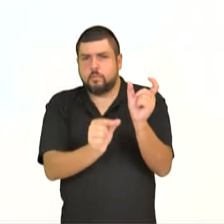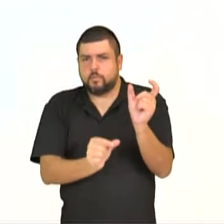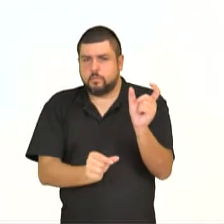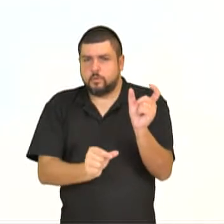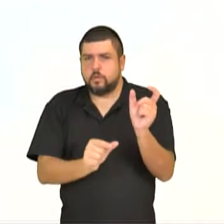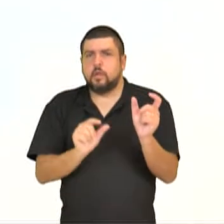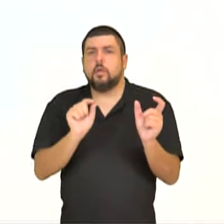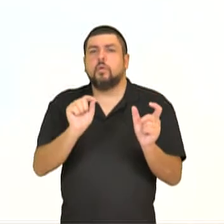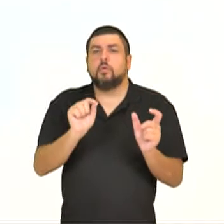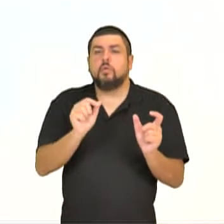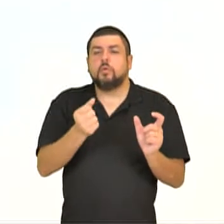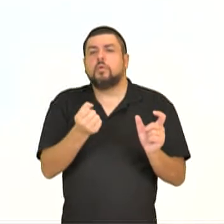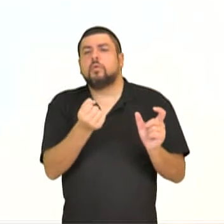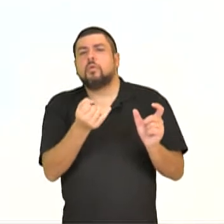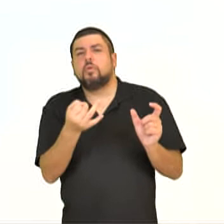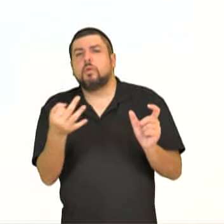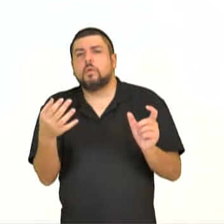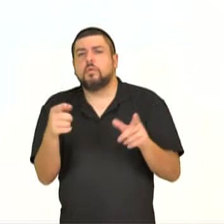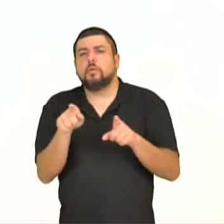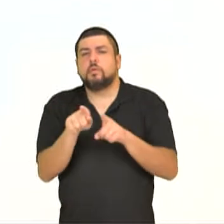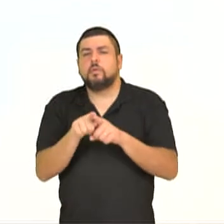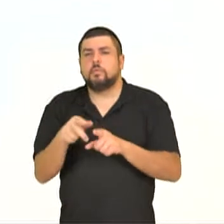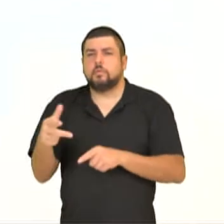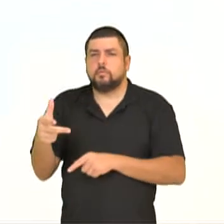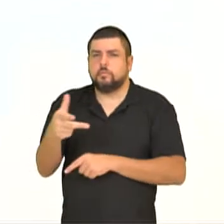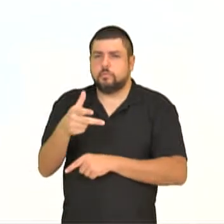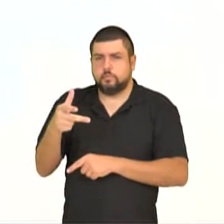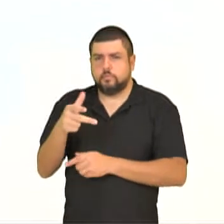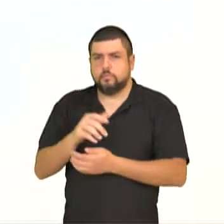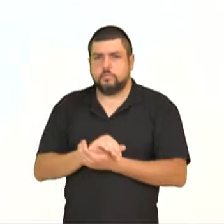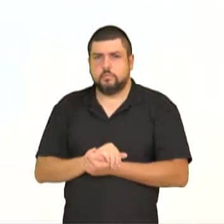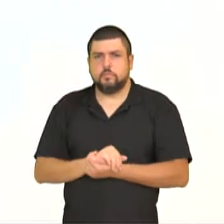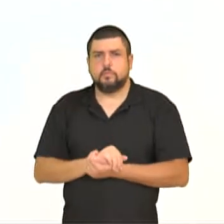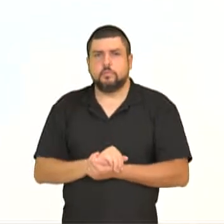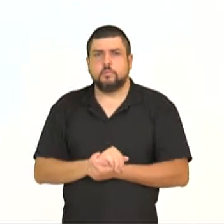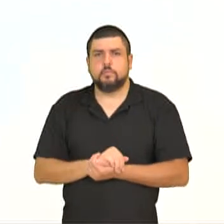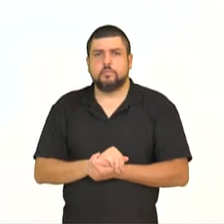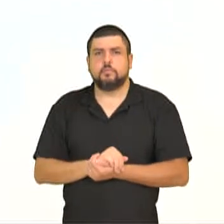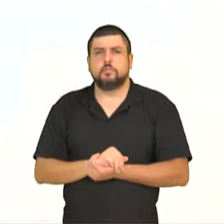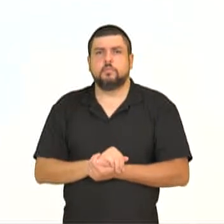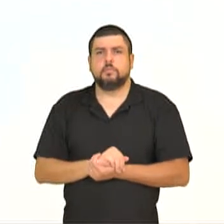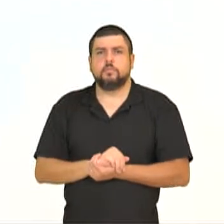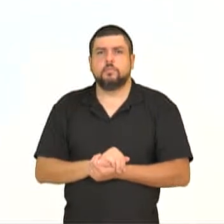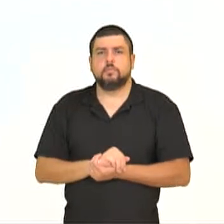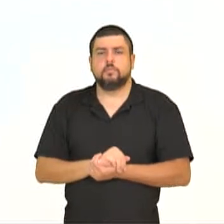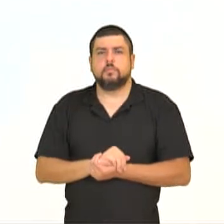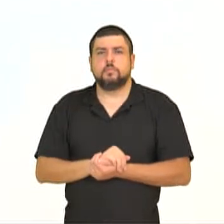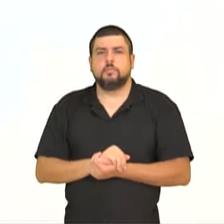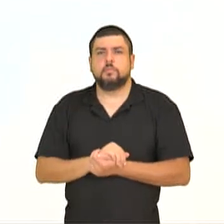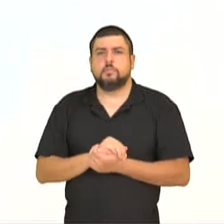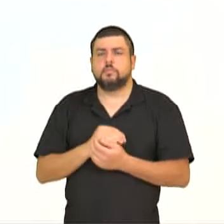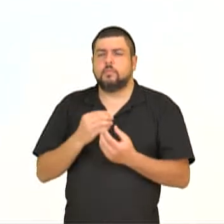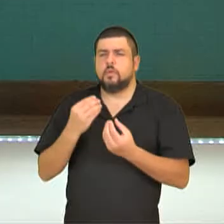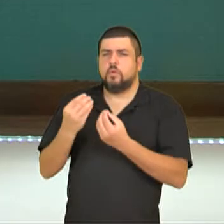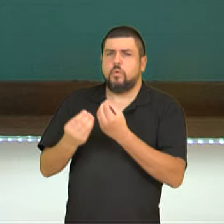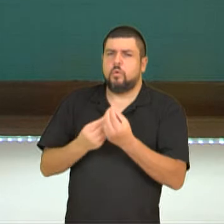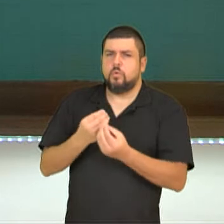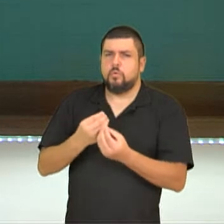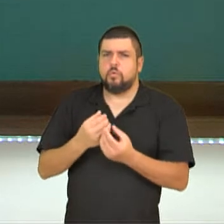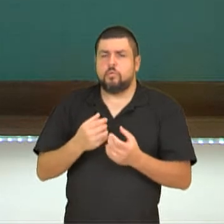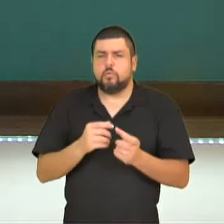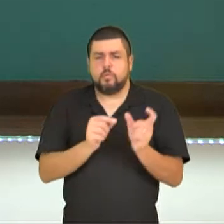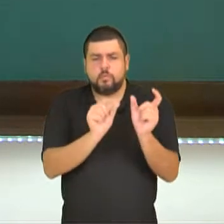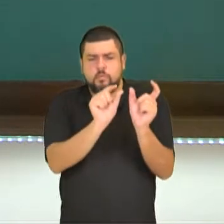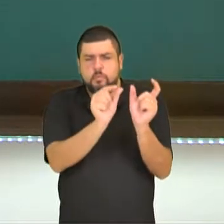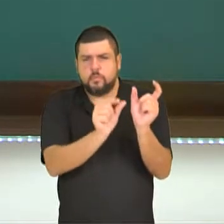flexión de número e persona. Sabe mais ias. Certo? Como assim, professora, flexão de número e